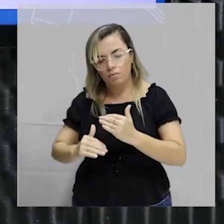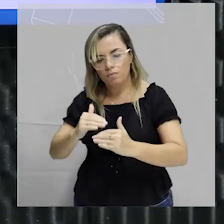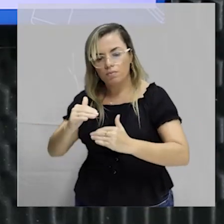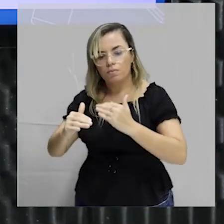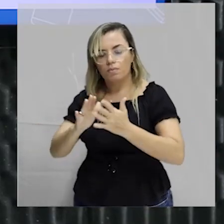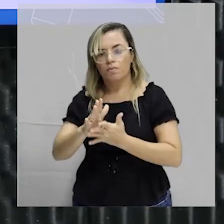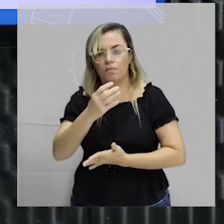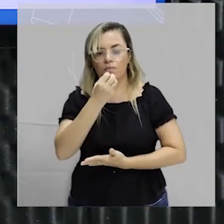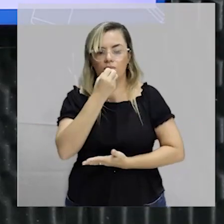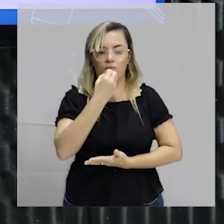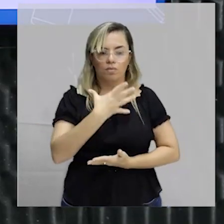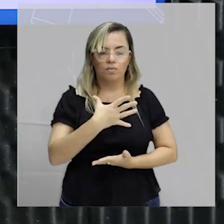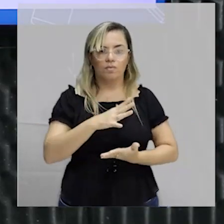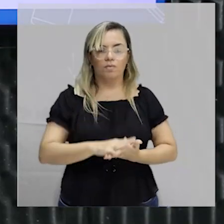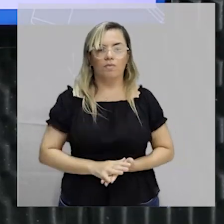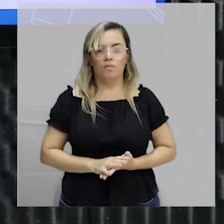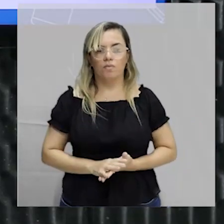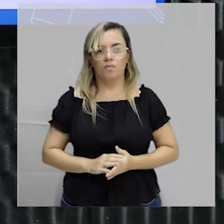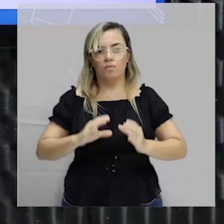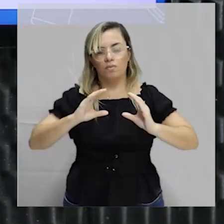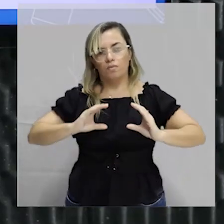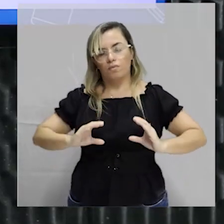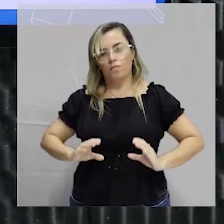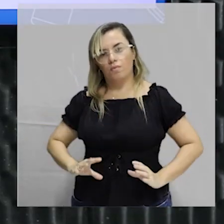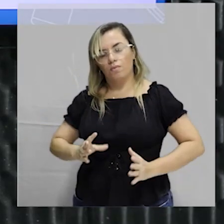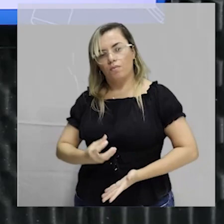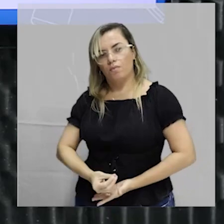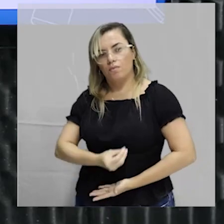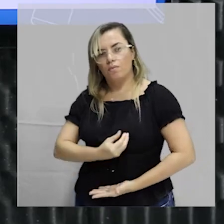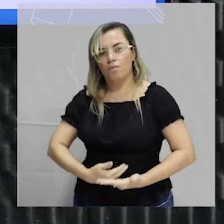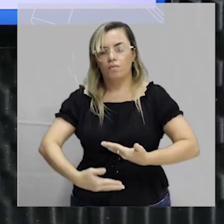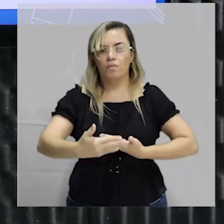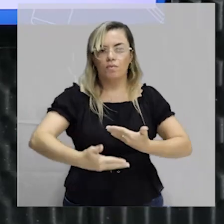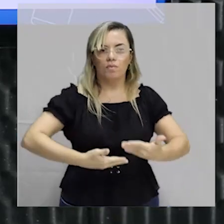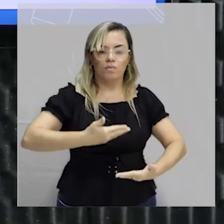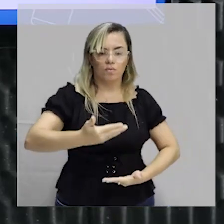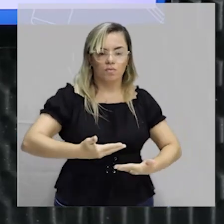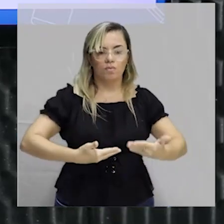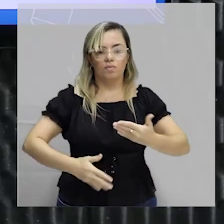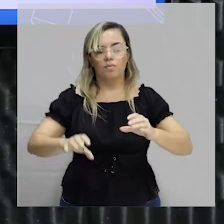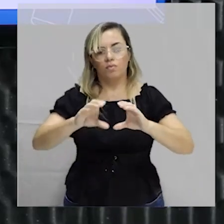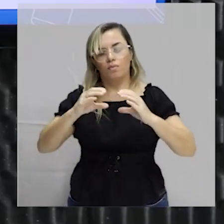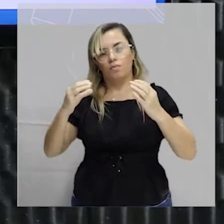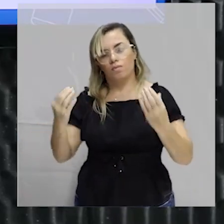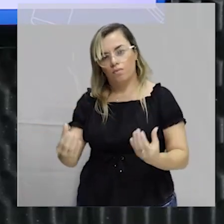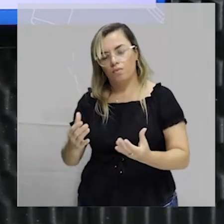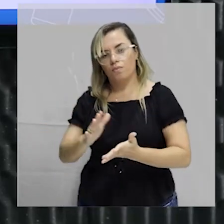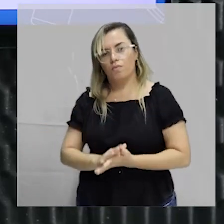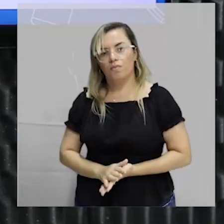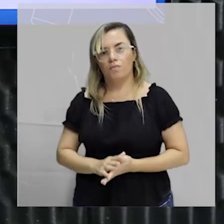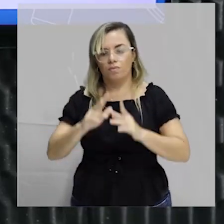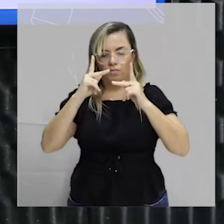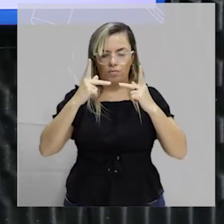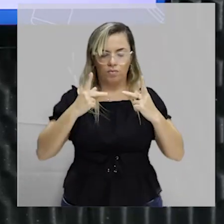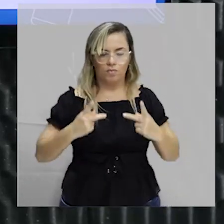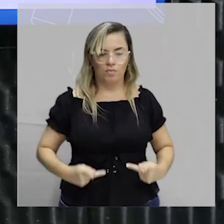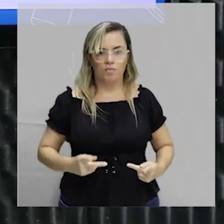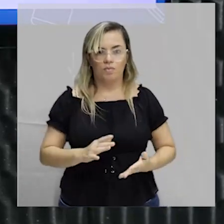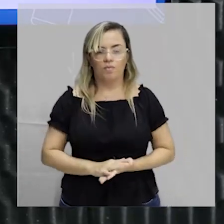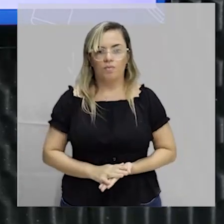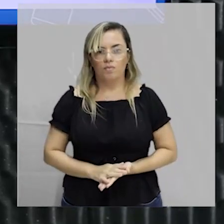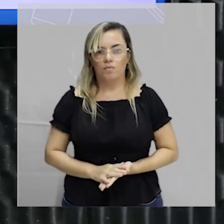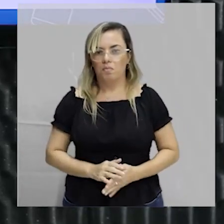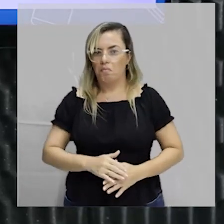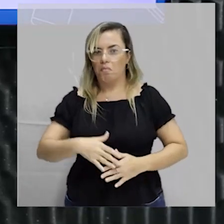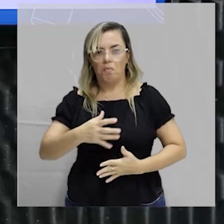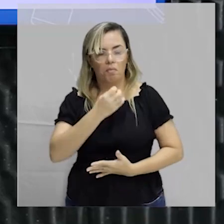ser bom para o comportamento da vida comunitária. Por isso, inclusive, a gente tem nos seres humanos uma alta